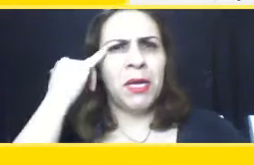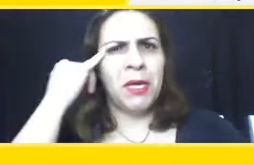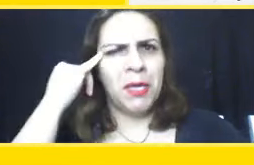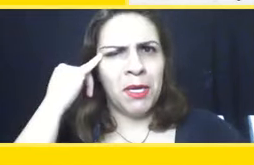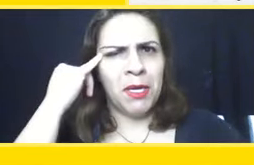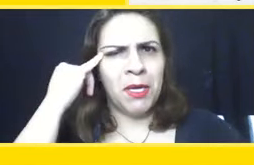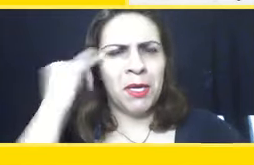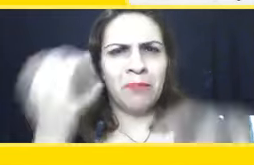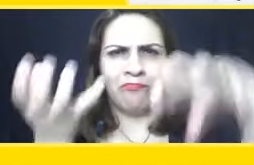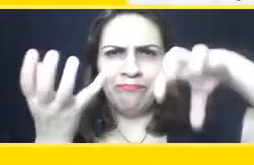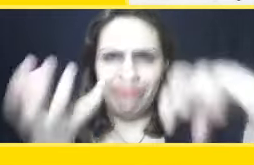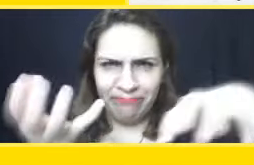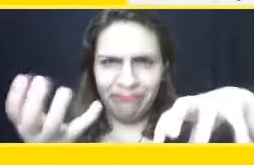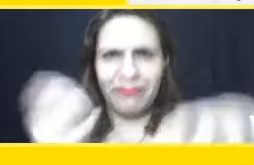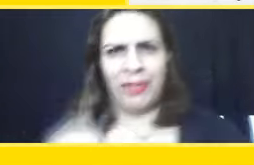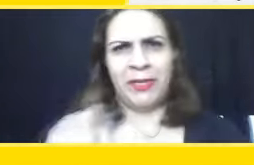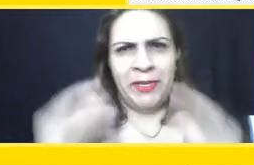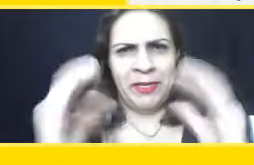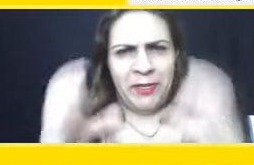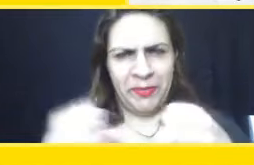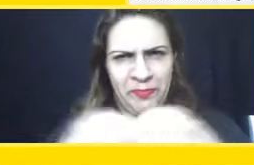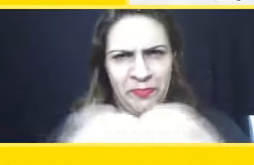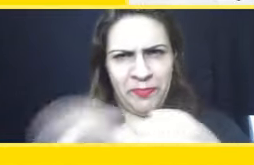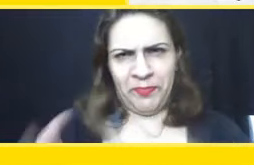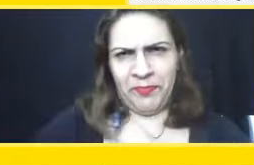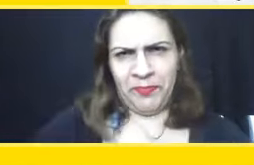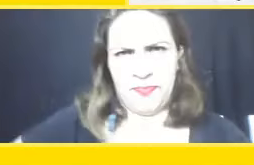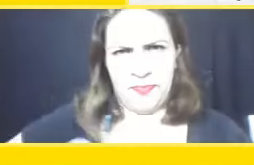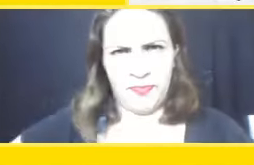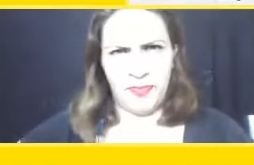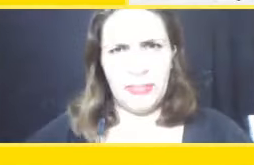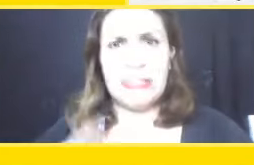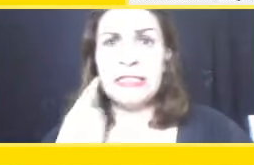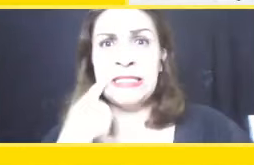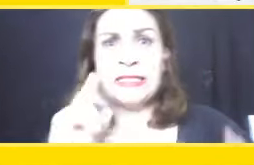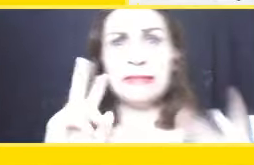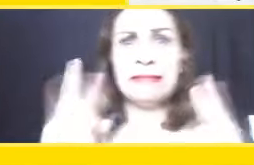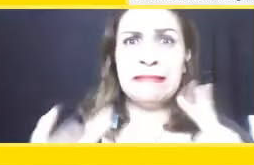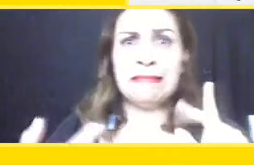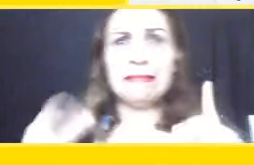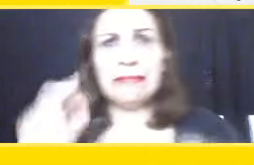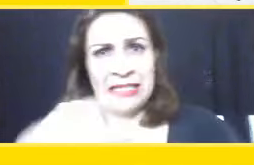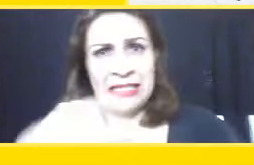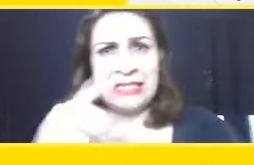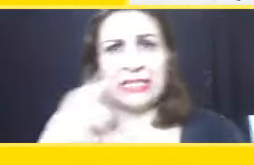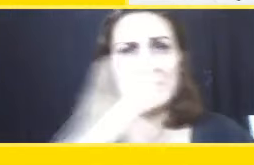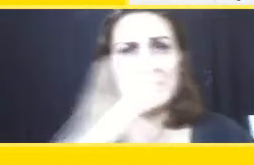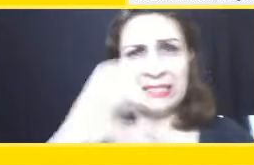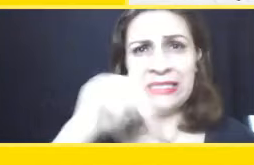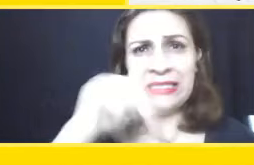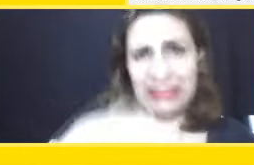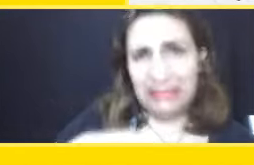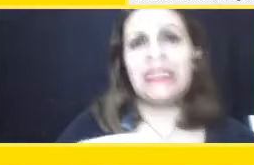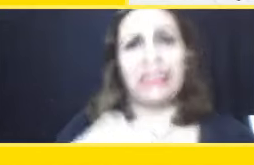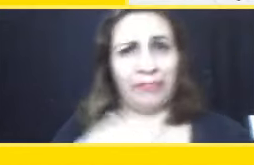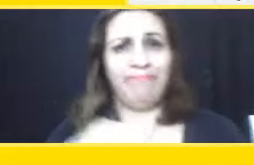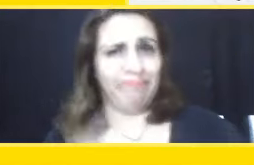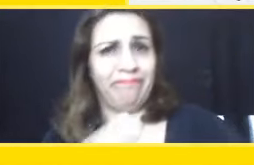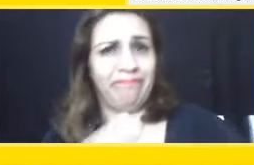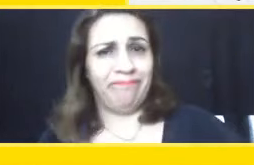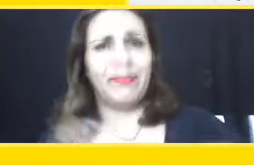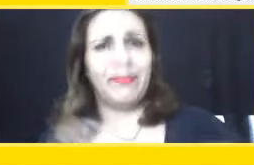Legislativa, e a gente está nessa dicotomia, e a gente está aqui em Ceilândia, tanto eu quanto a Andréia, sobre